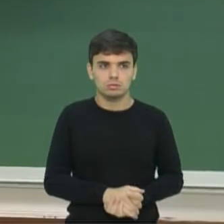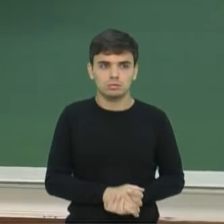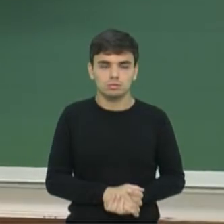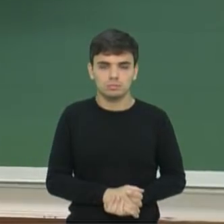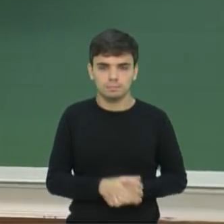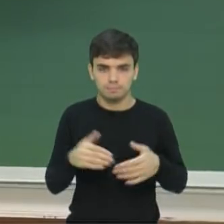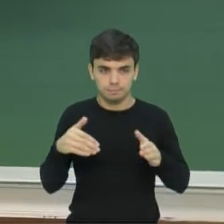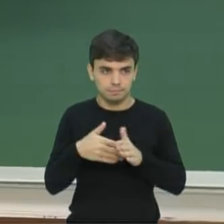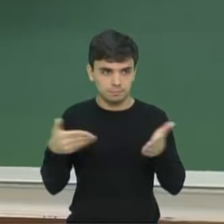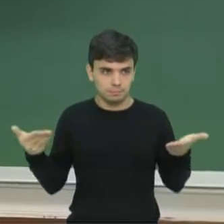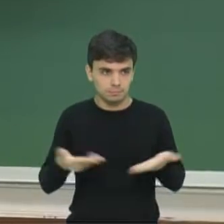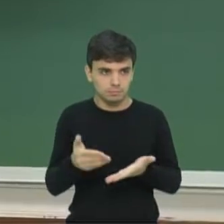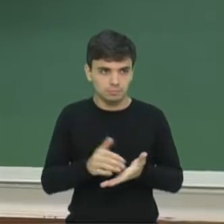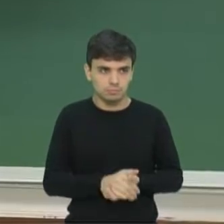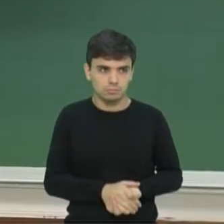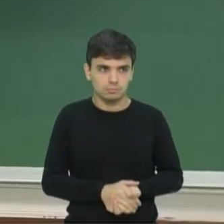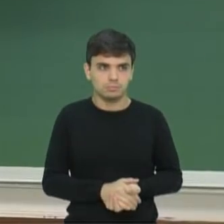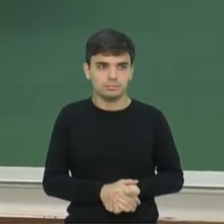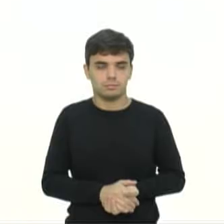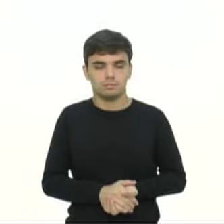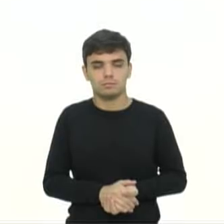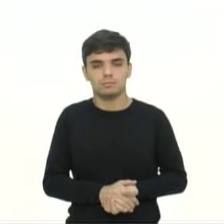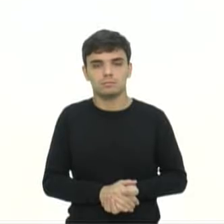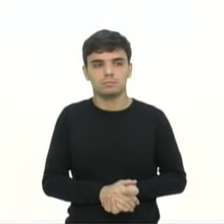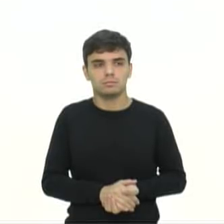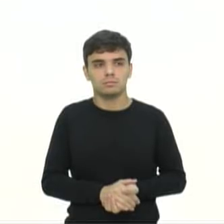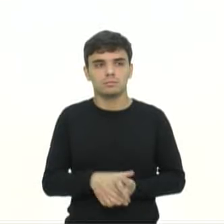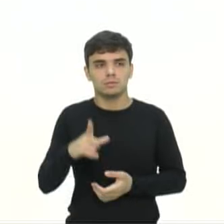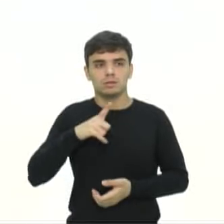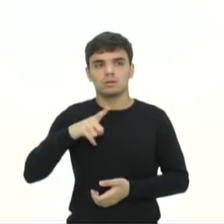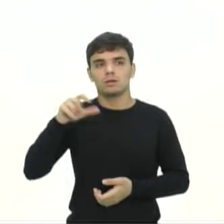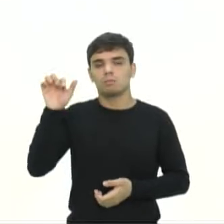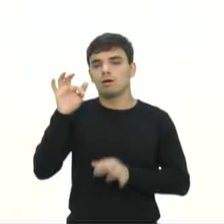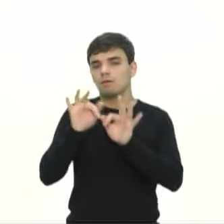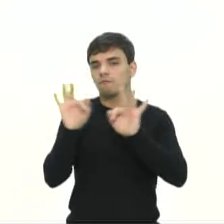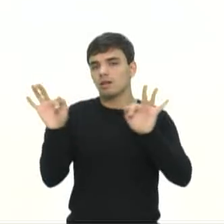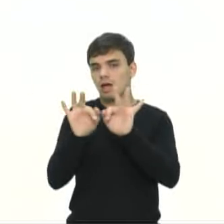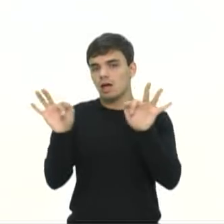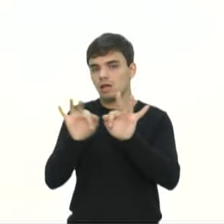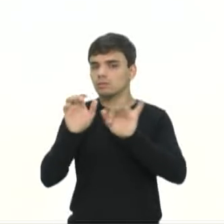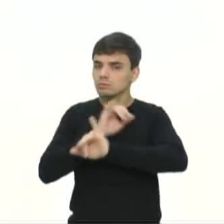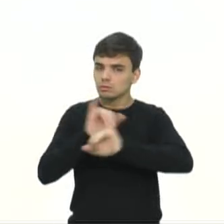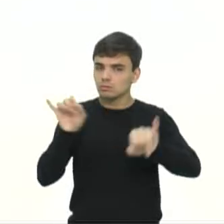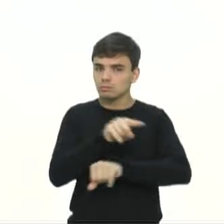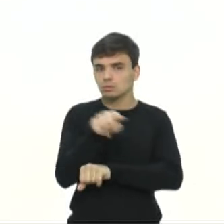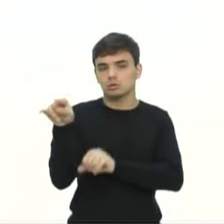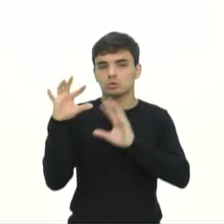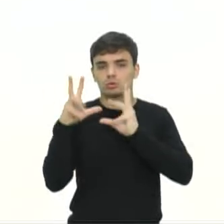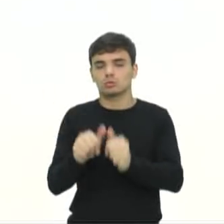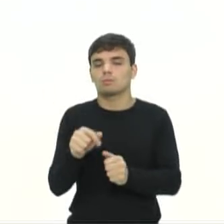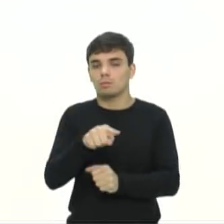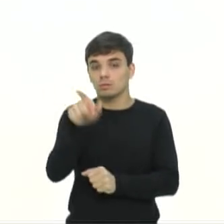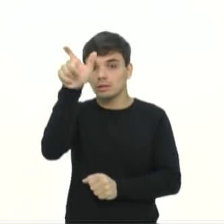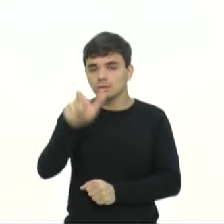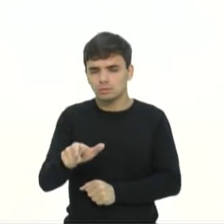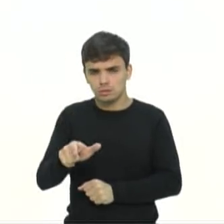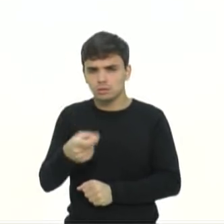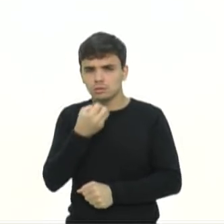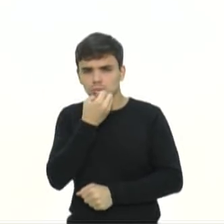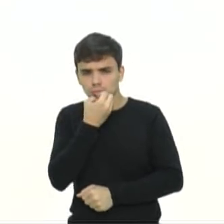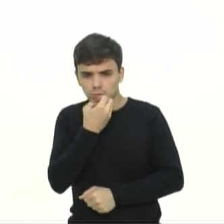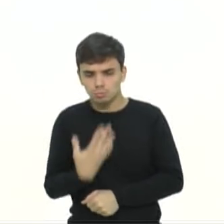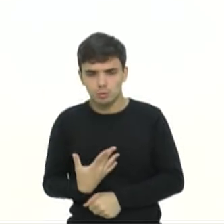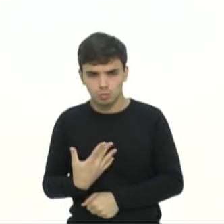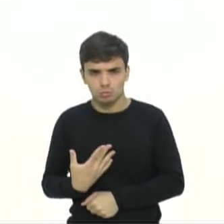na atualidade, até hoje, né? Então, aqui temos uma frase que ela deixa para todos aqui. Seja gentil, bondoso